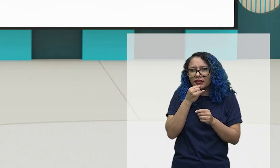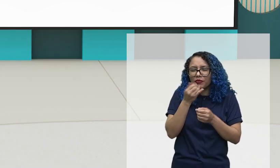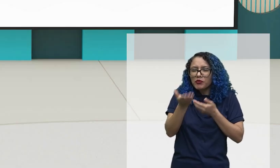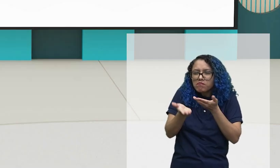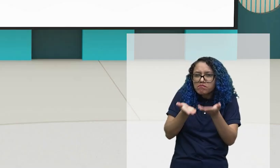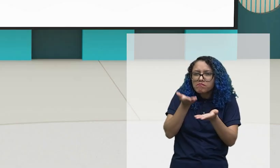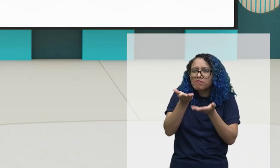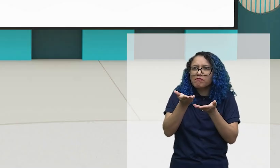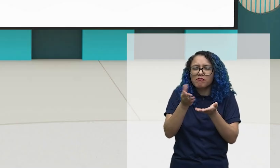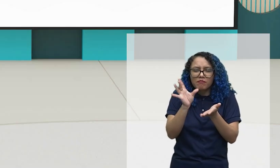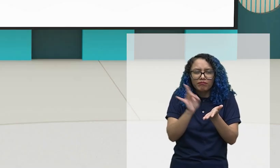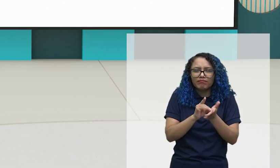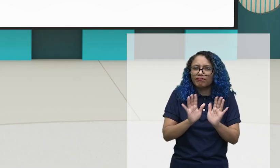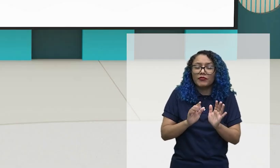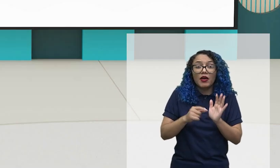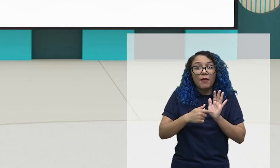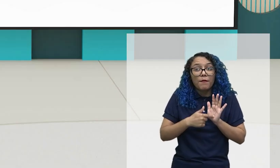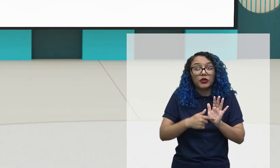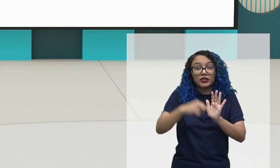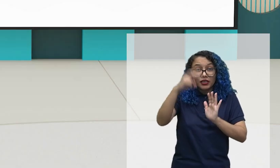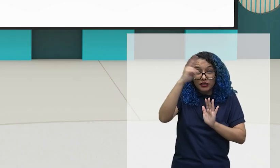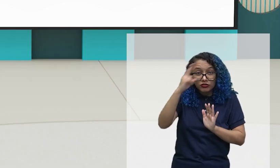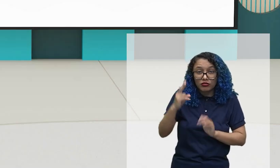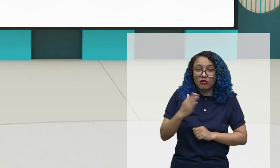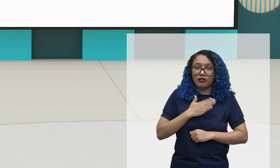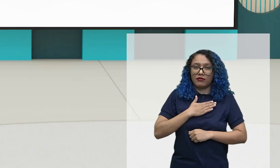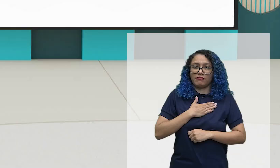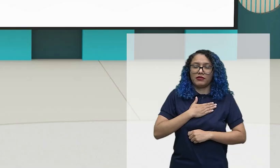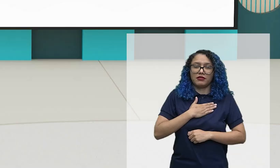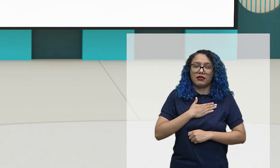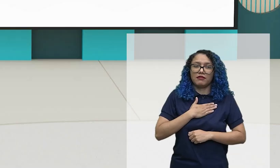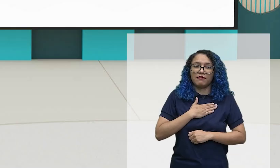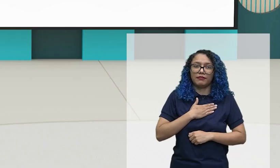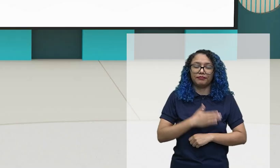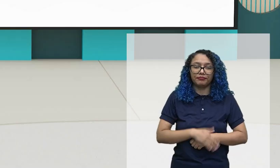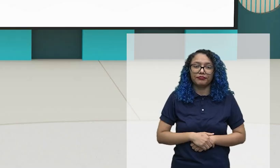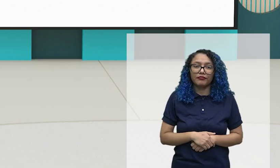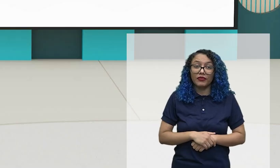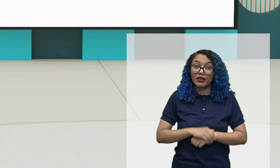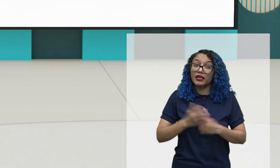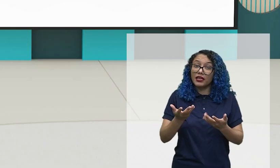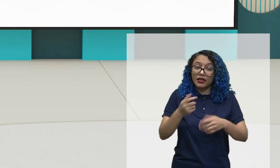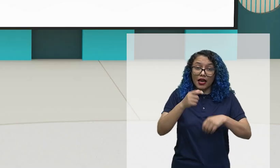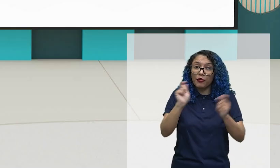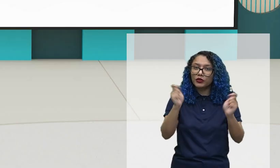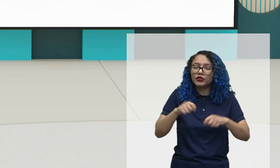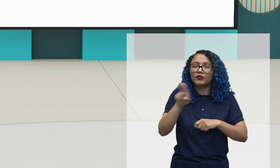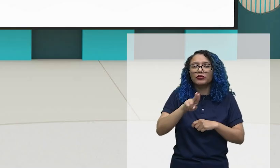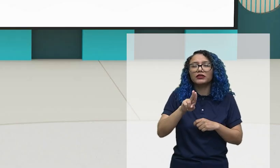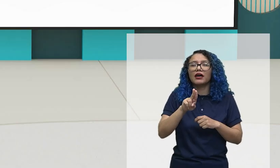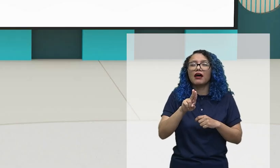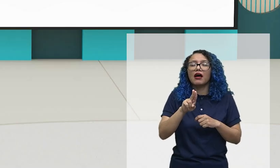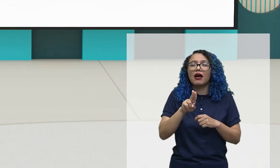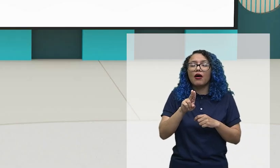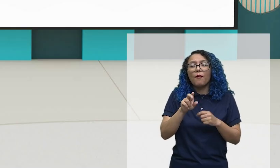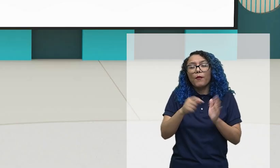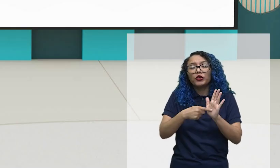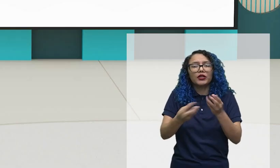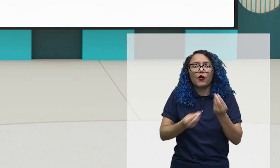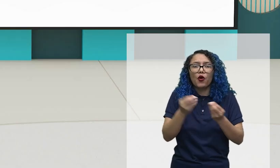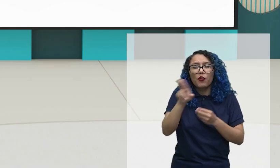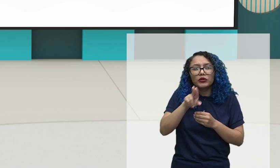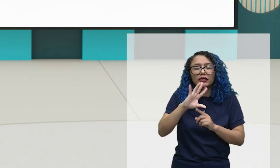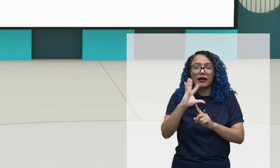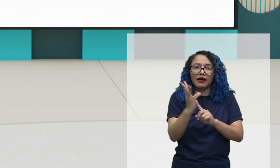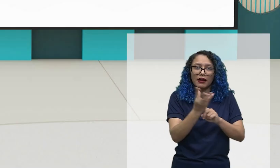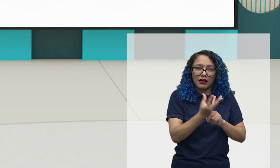sim para me reafirmar, para trazer um pouco da história. E a arte é esse ponto, é esse lugar em que eu